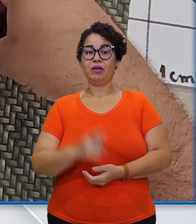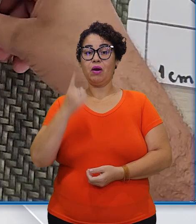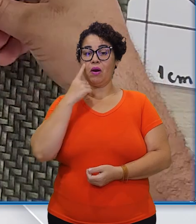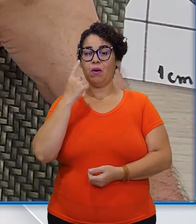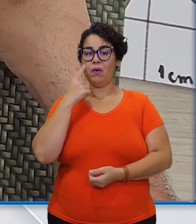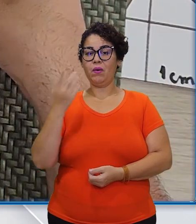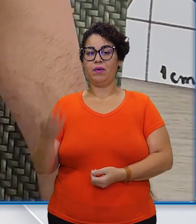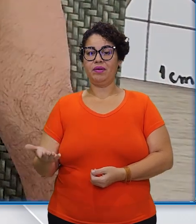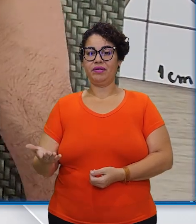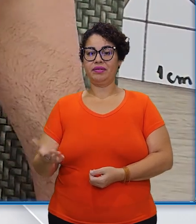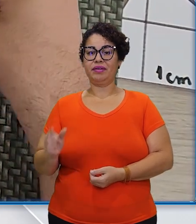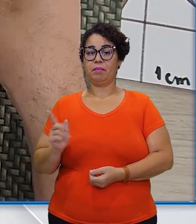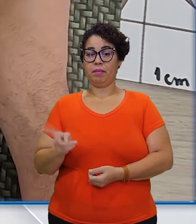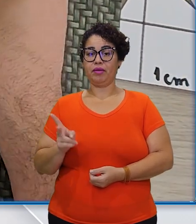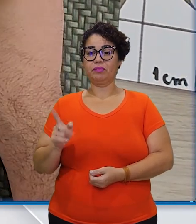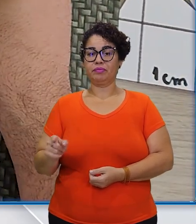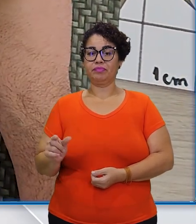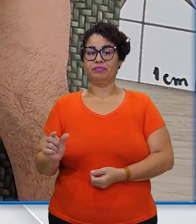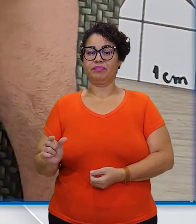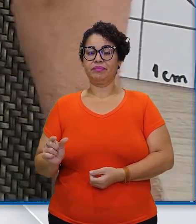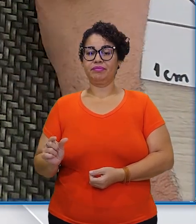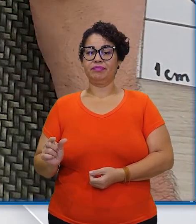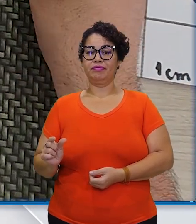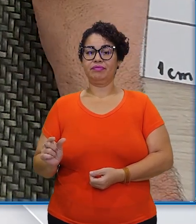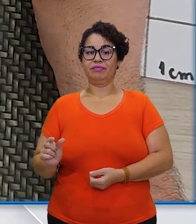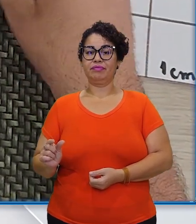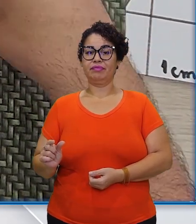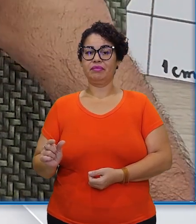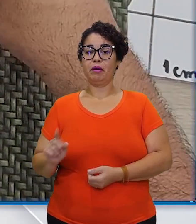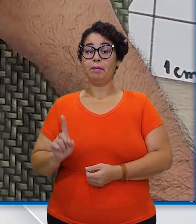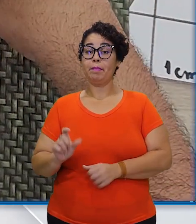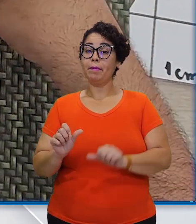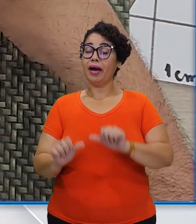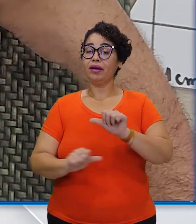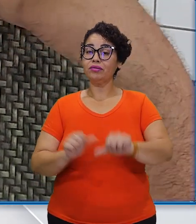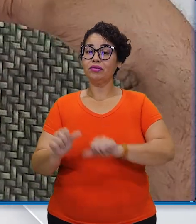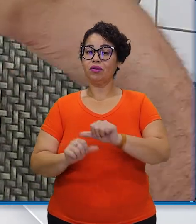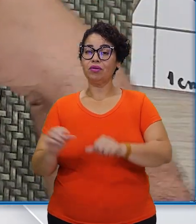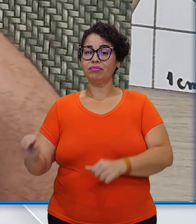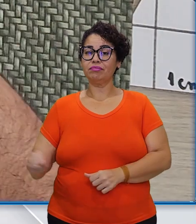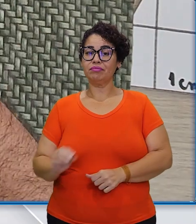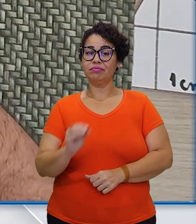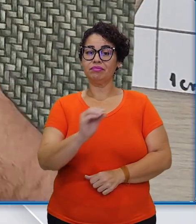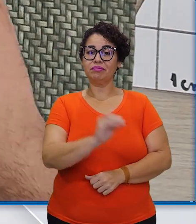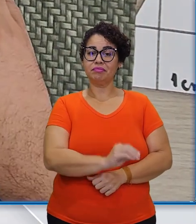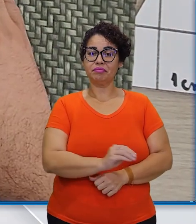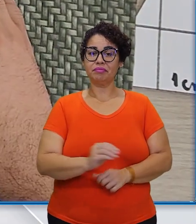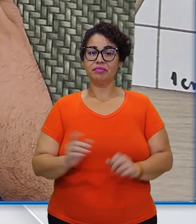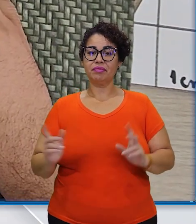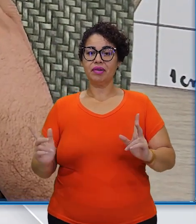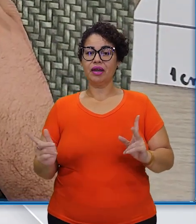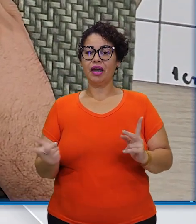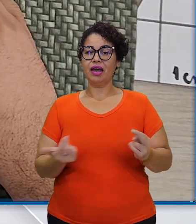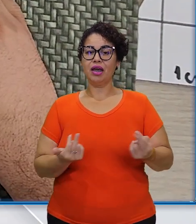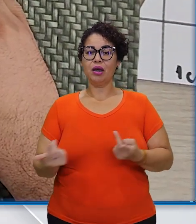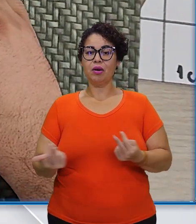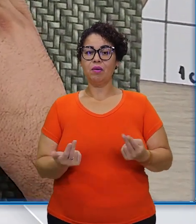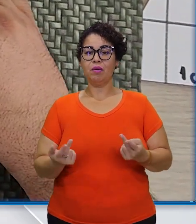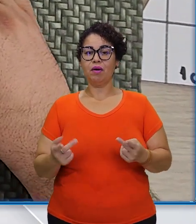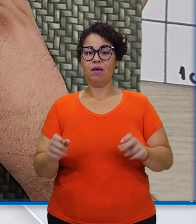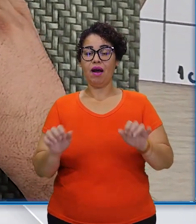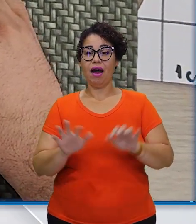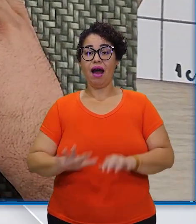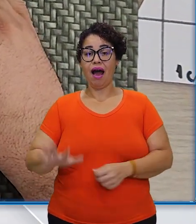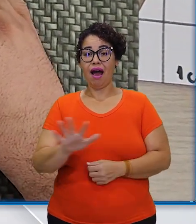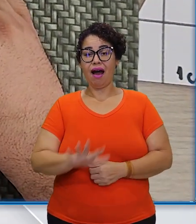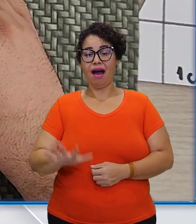Repara aqui comigo, ó, tá aqui o paralelogramo, certo? Mas quando eu movo esse pedacinho para cá, a